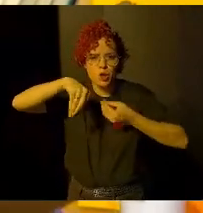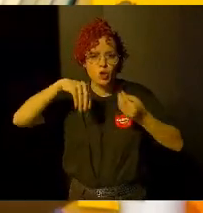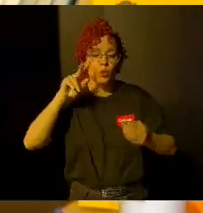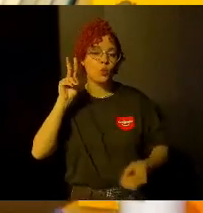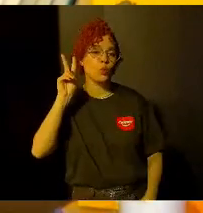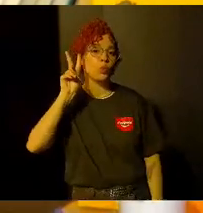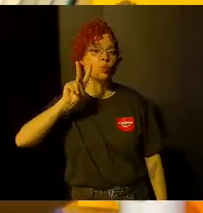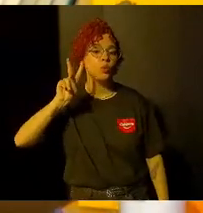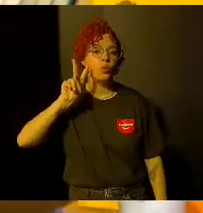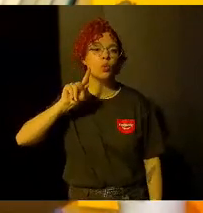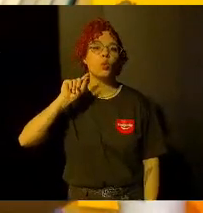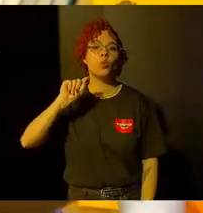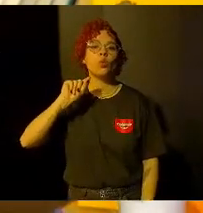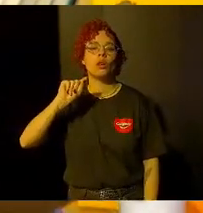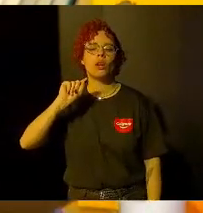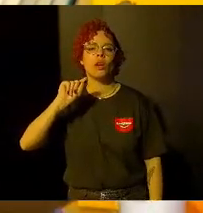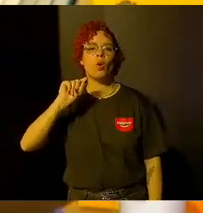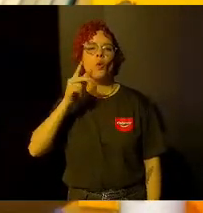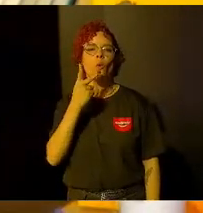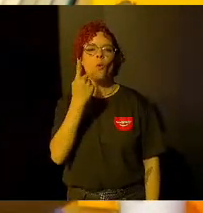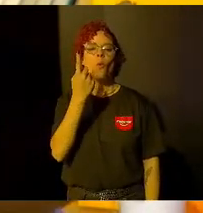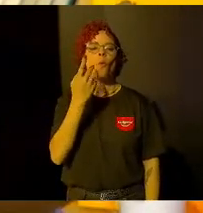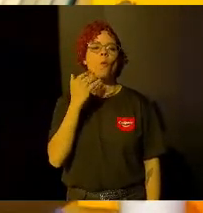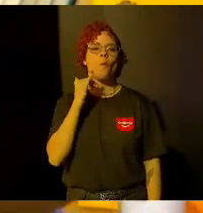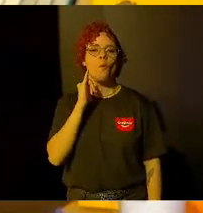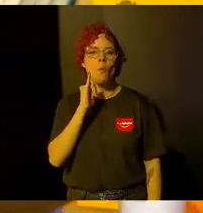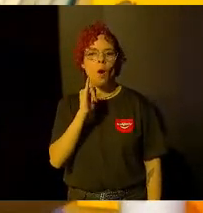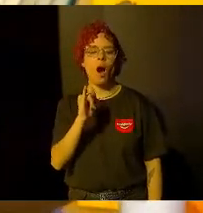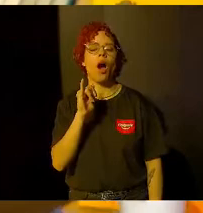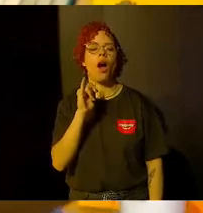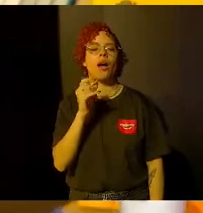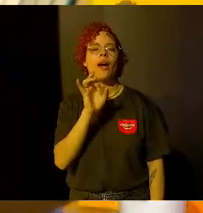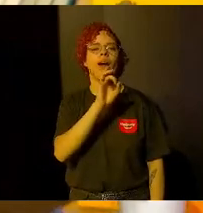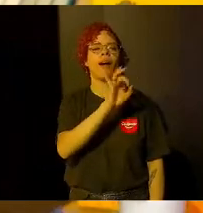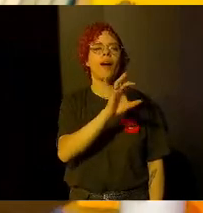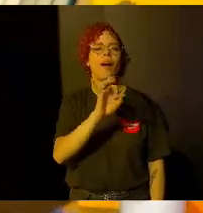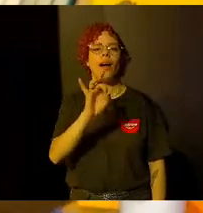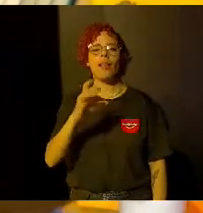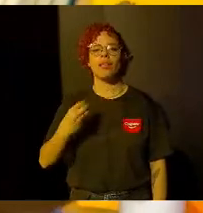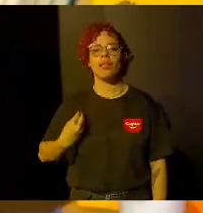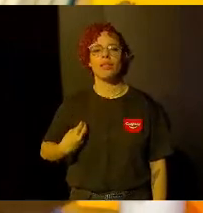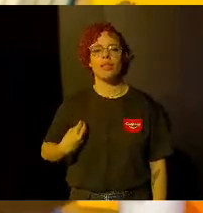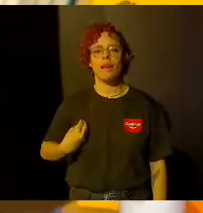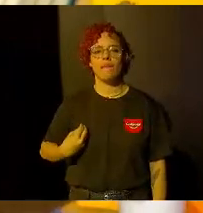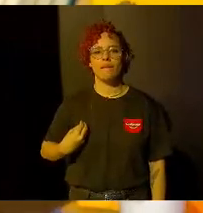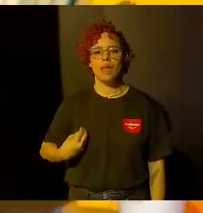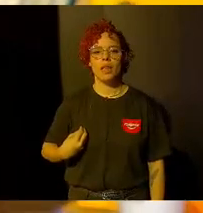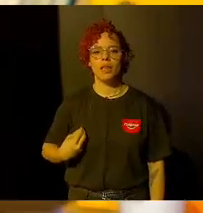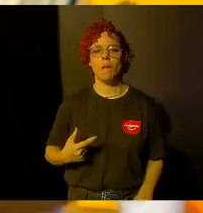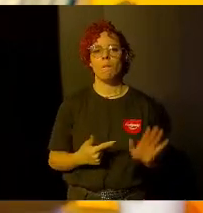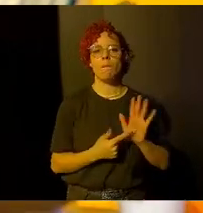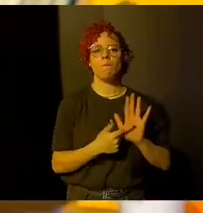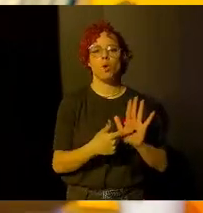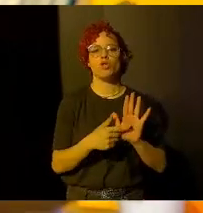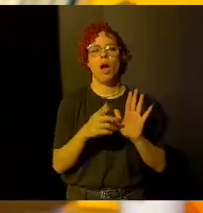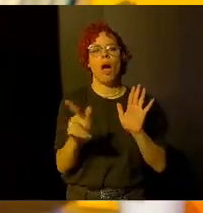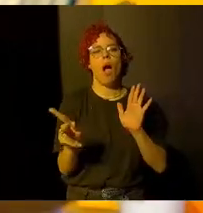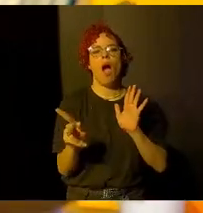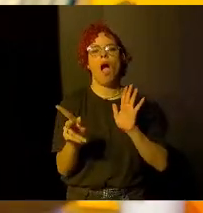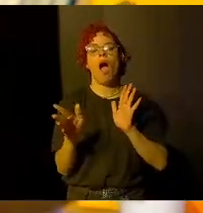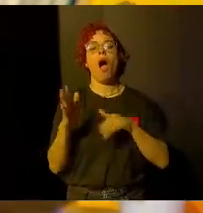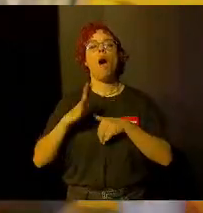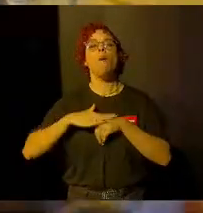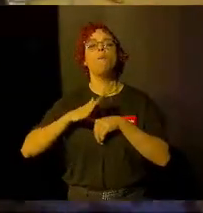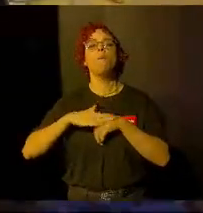é um relato em que cada vida de fato relata a própria história da